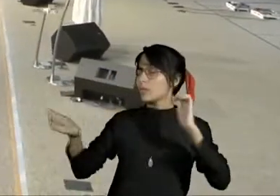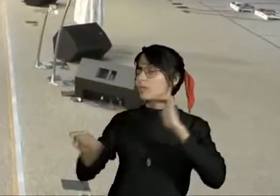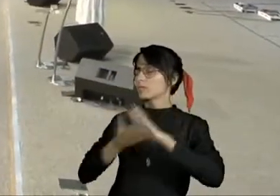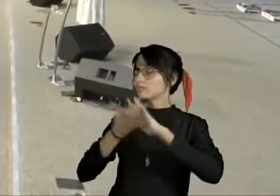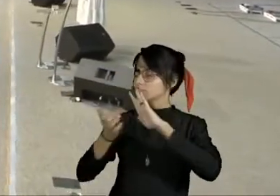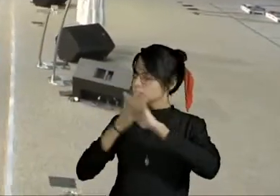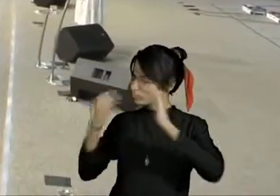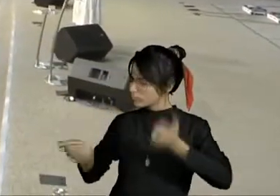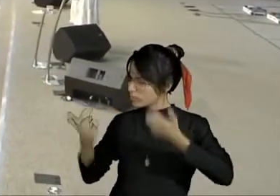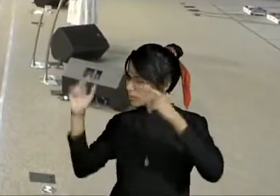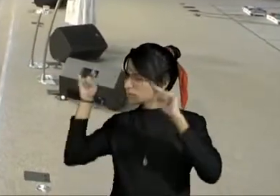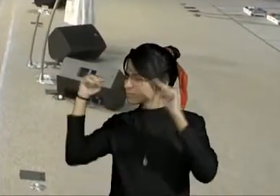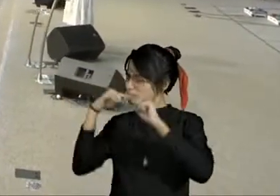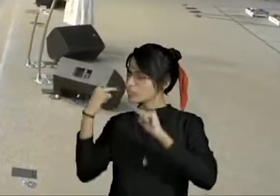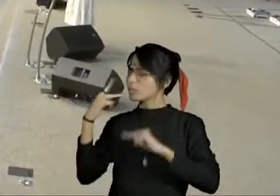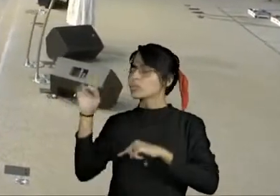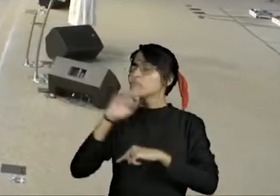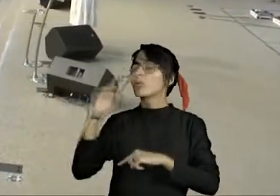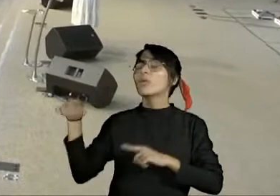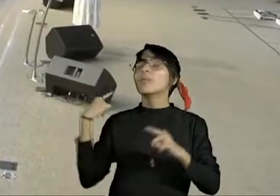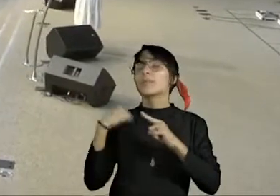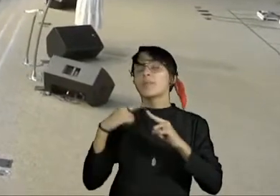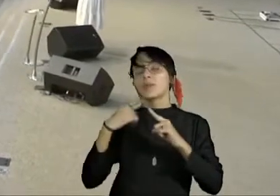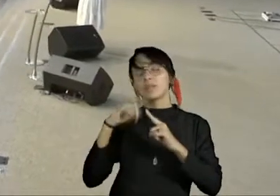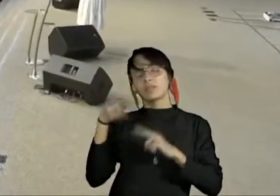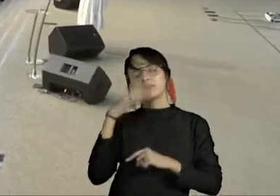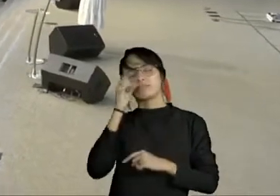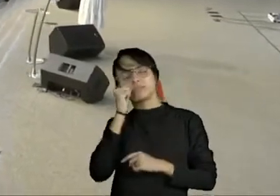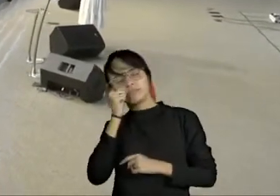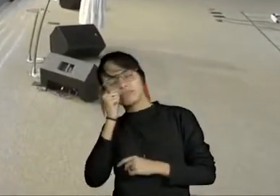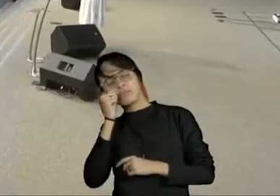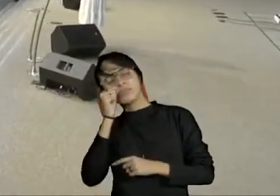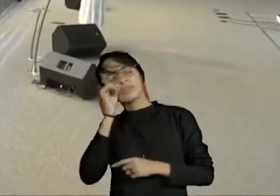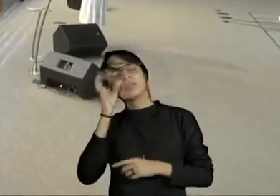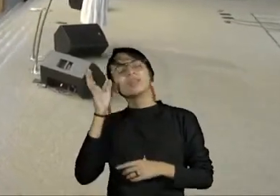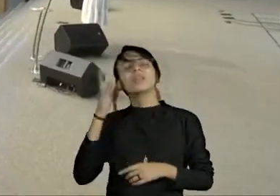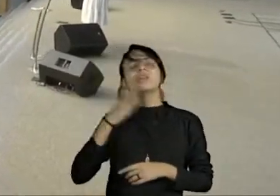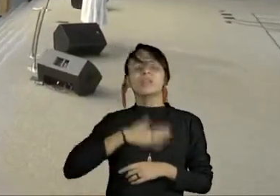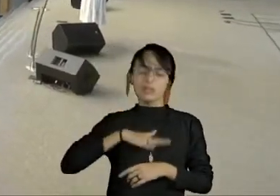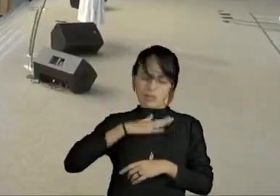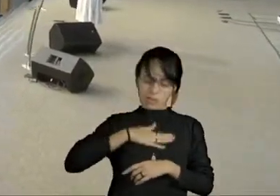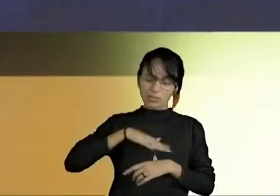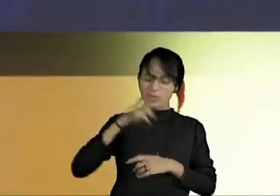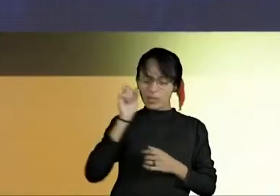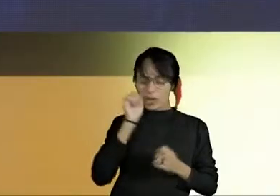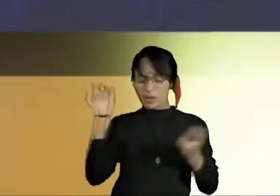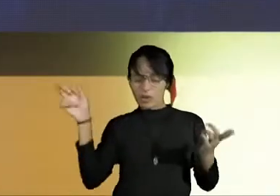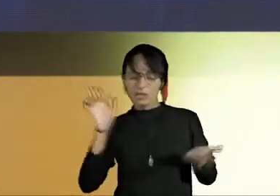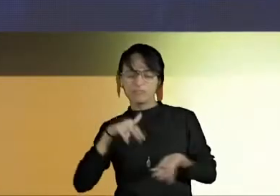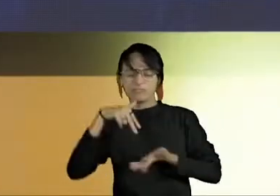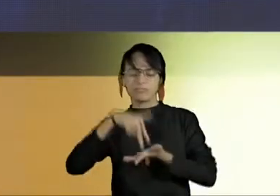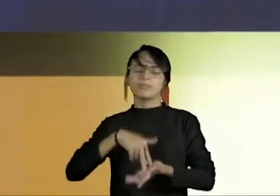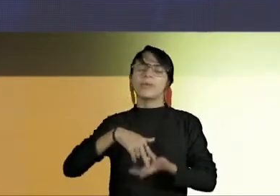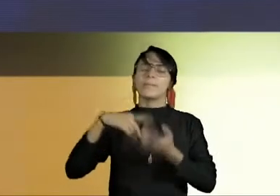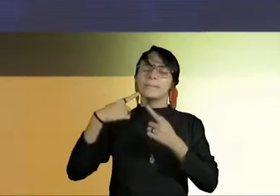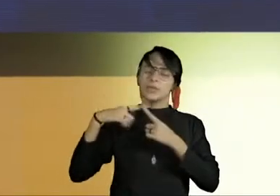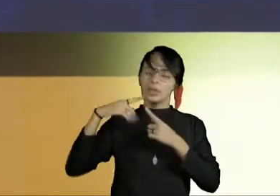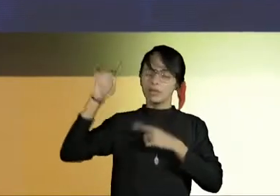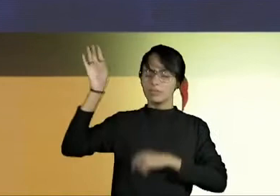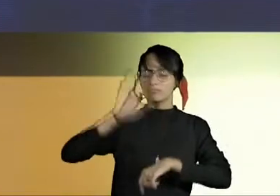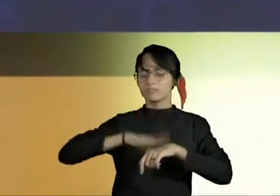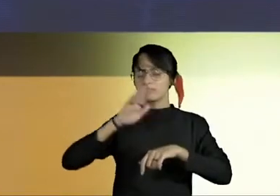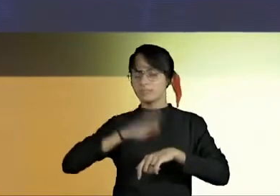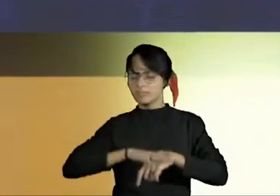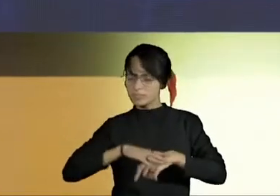teu nome, porque nós deitamos, dormimos e estamos de pé, porque só o Senhor nos faz habitar